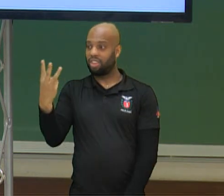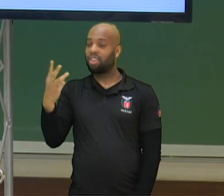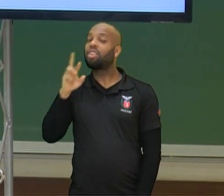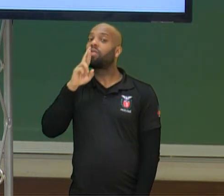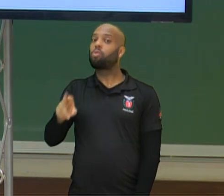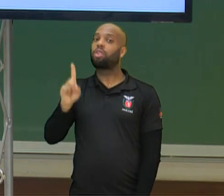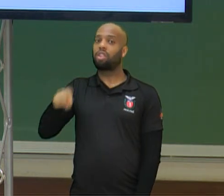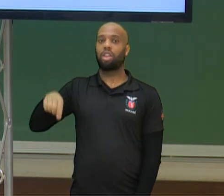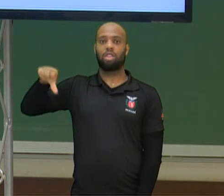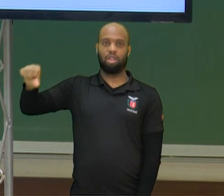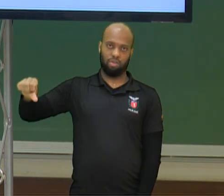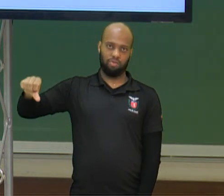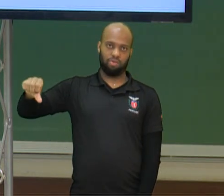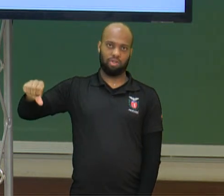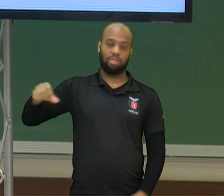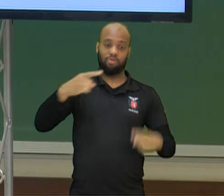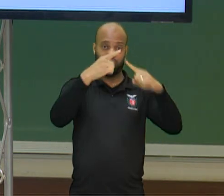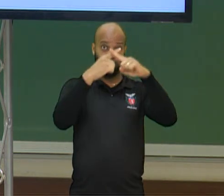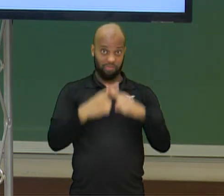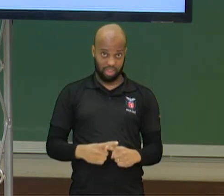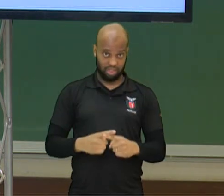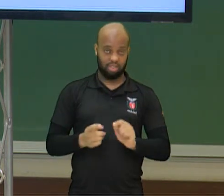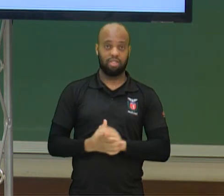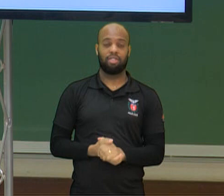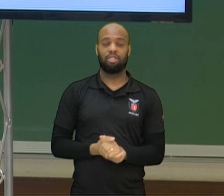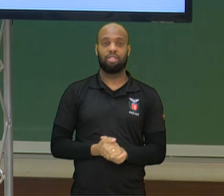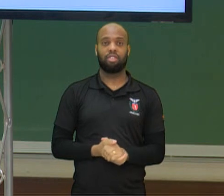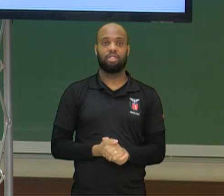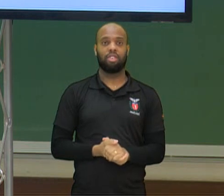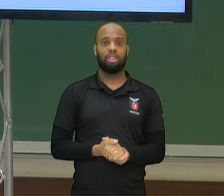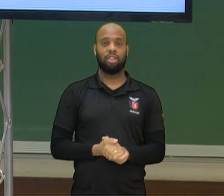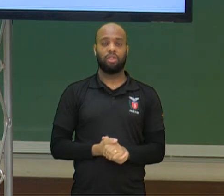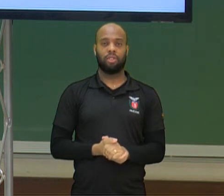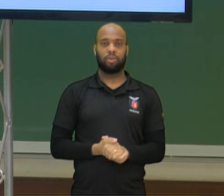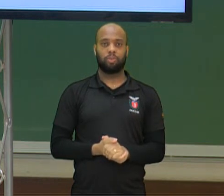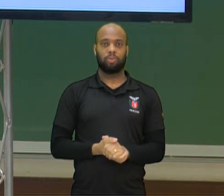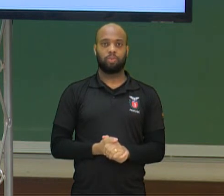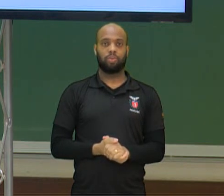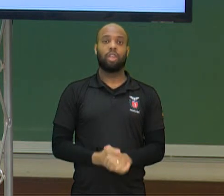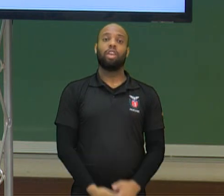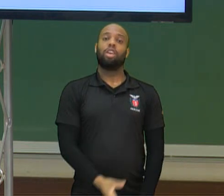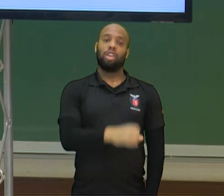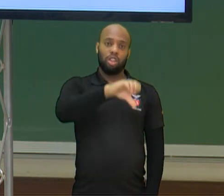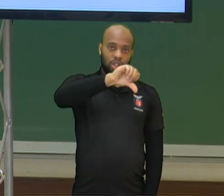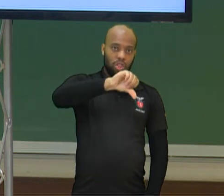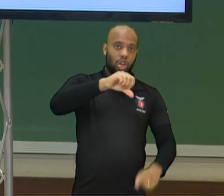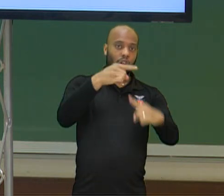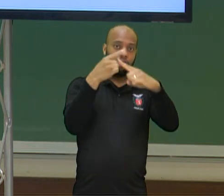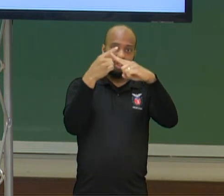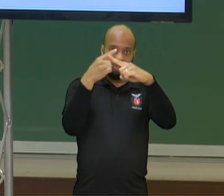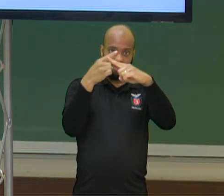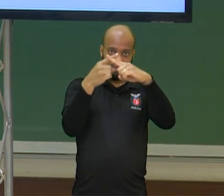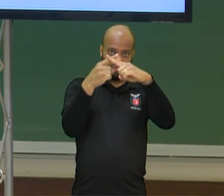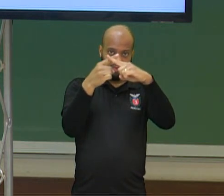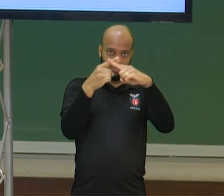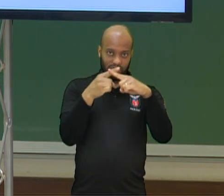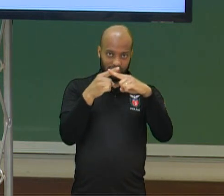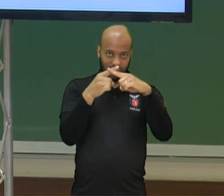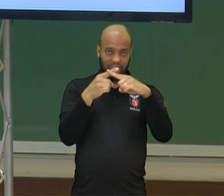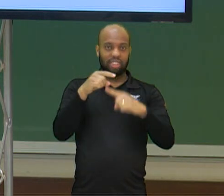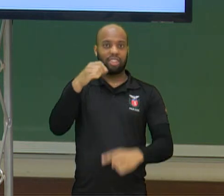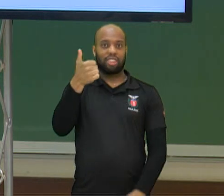3 vezes 3. Então, vou multiplicar o 3 duas vezes. 3 vezes 3, 9. 9 vezes 10,